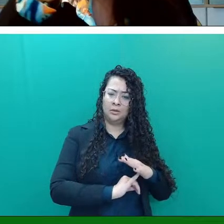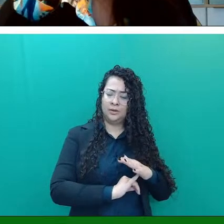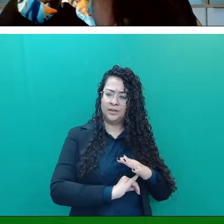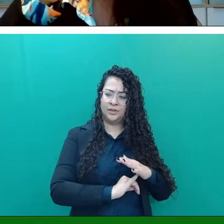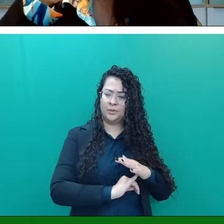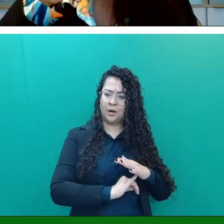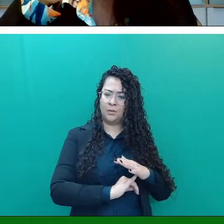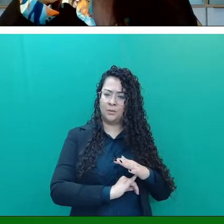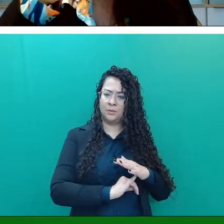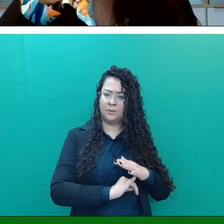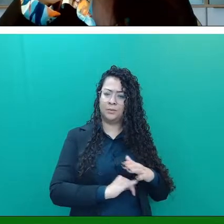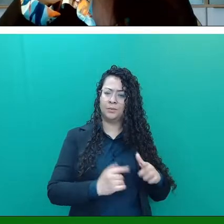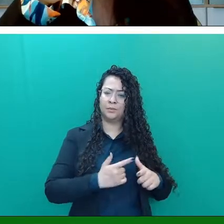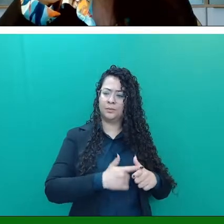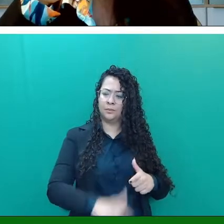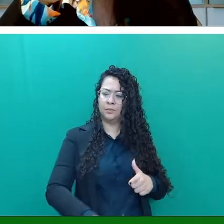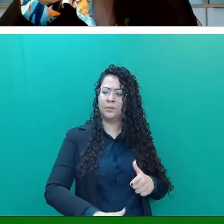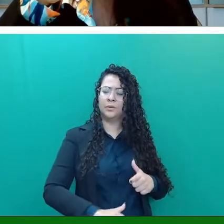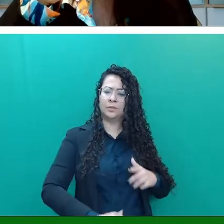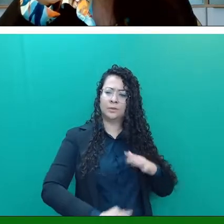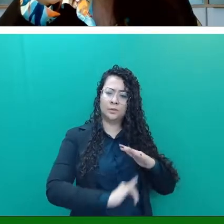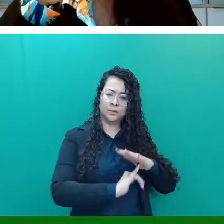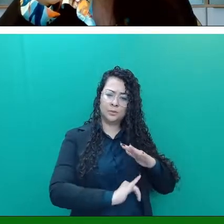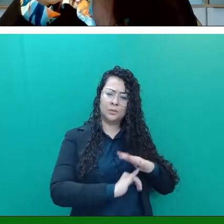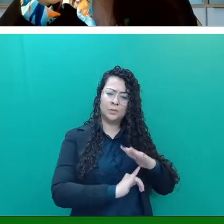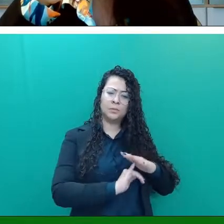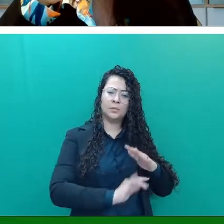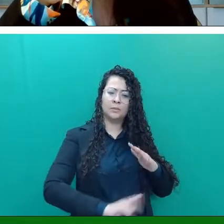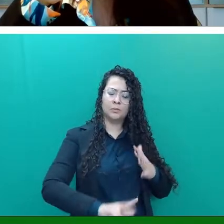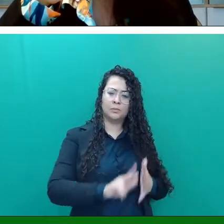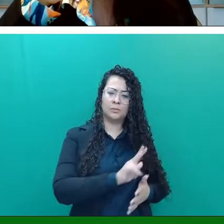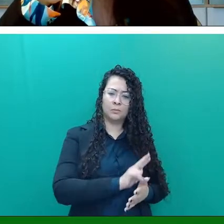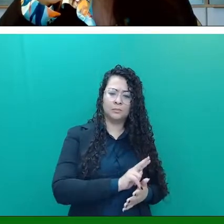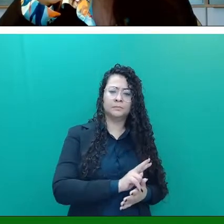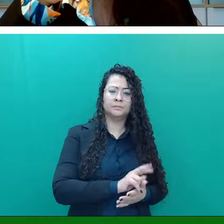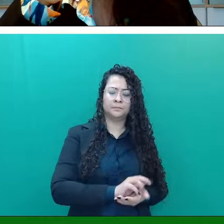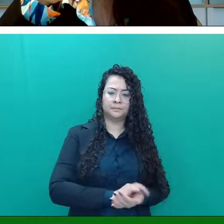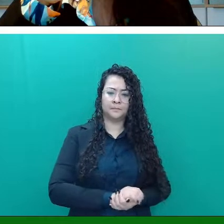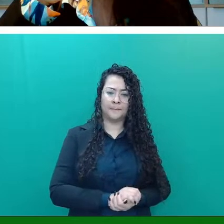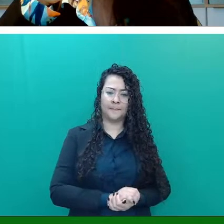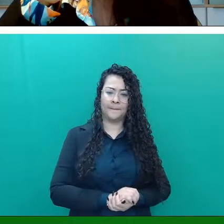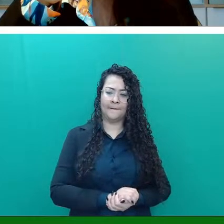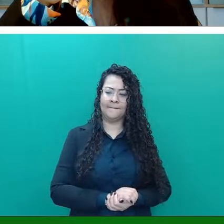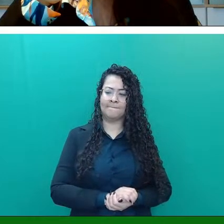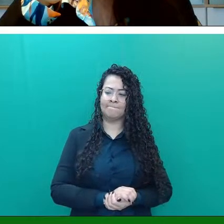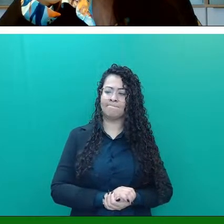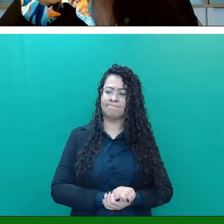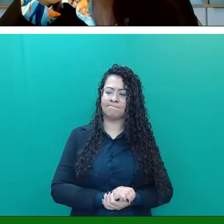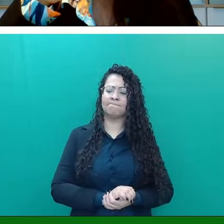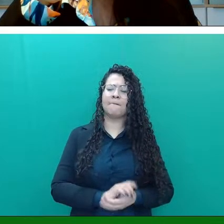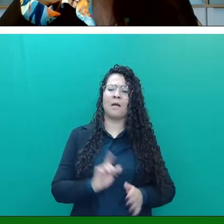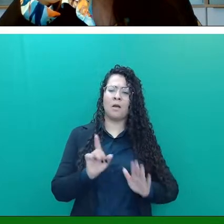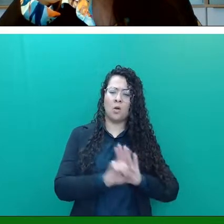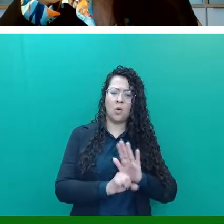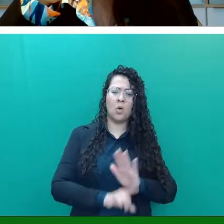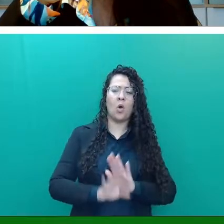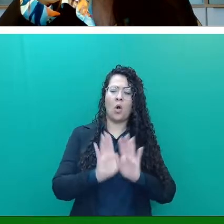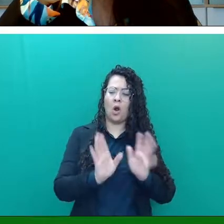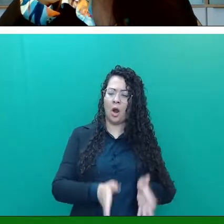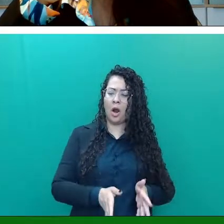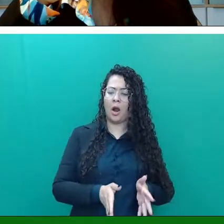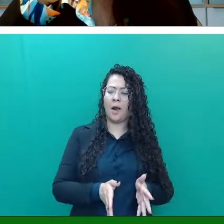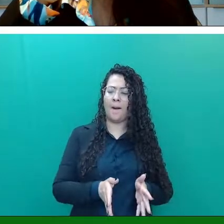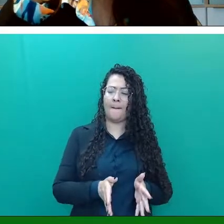que também foi objeto de uma série de legislações. No Brasil, a gente costuma dizer, eu conto uma